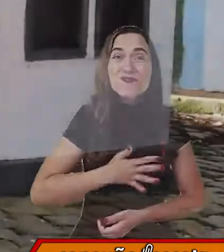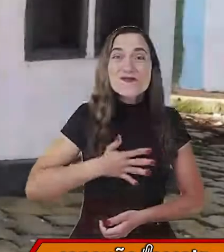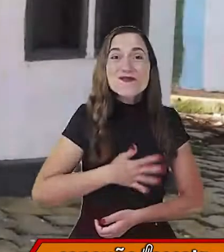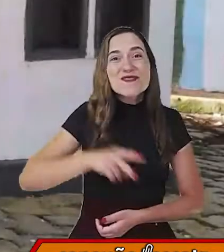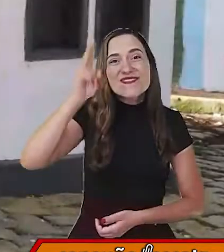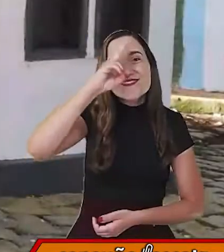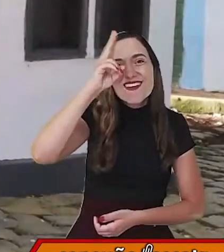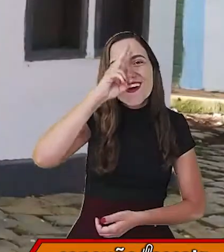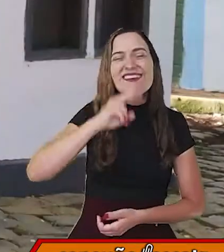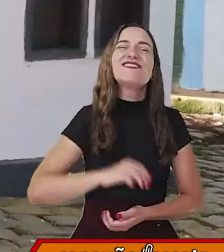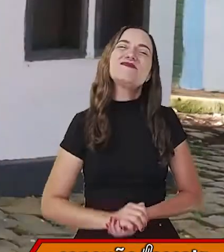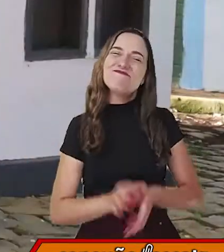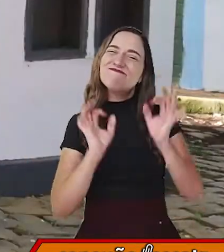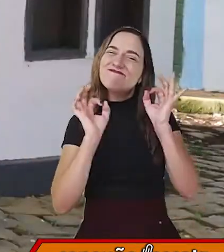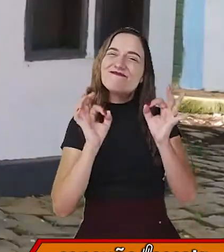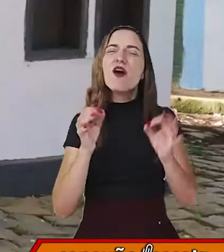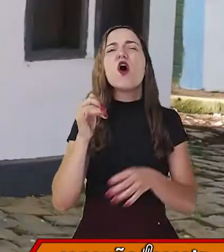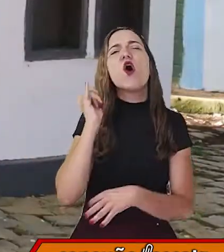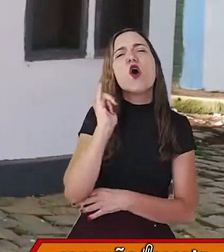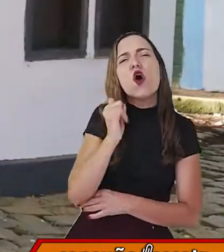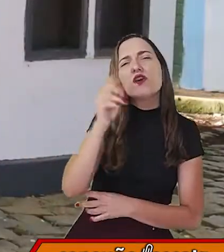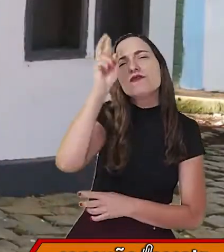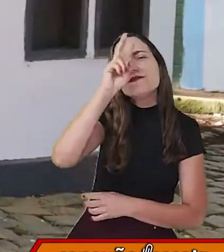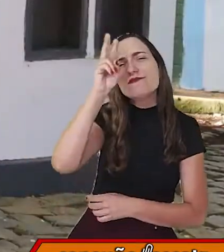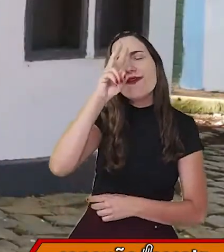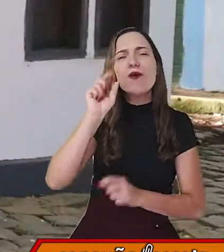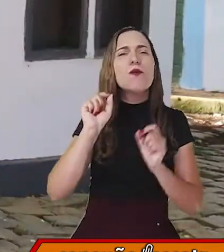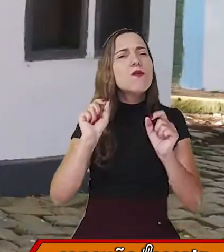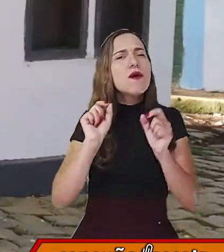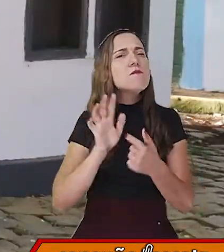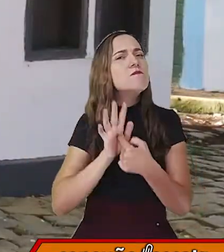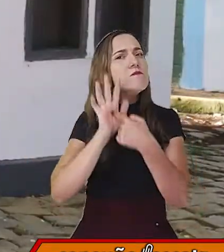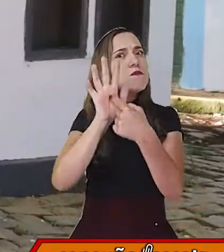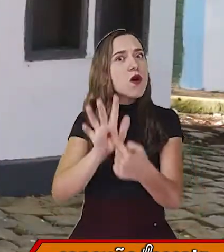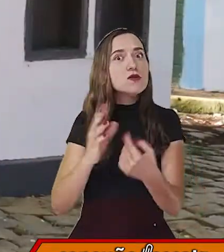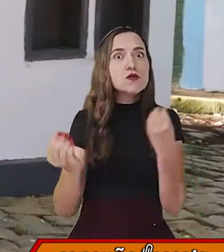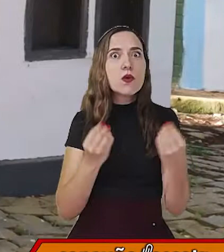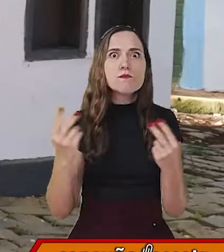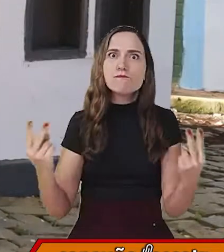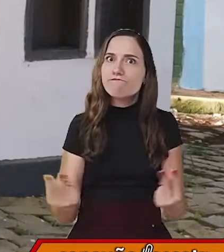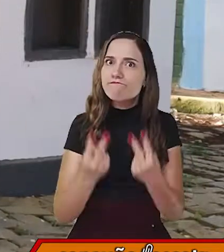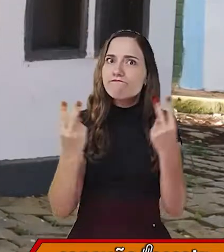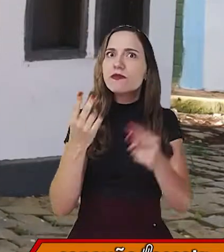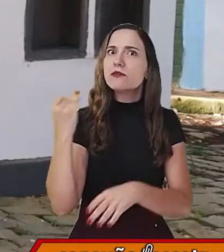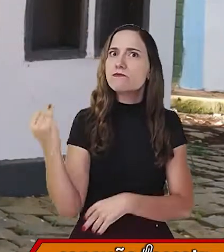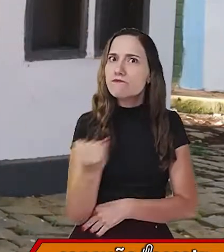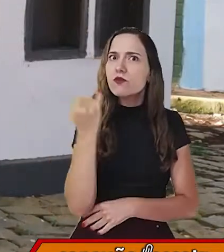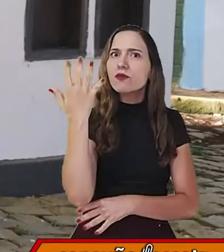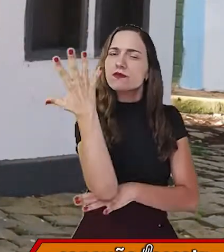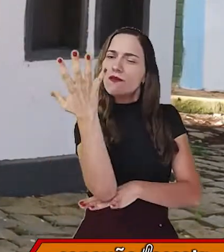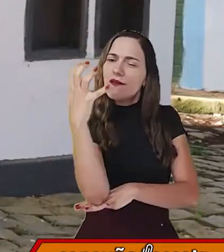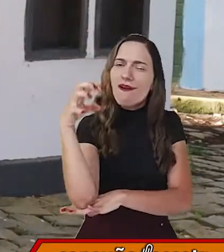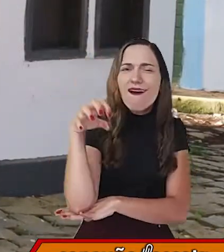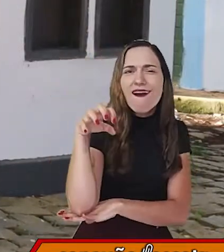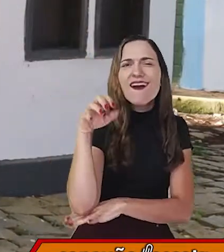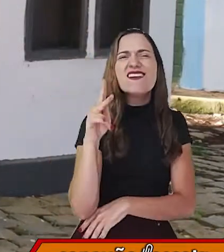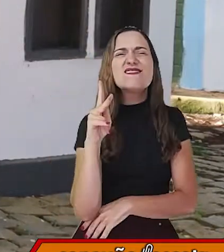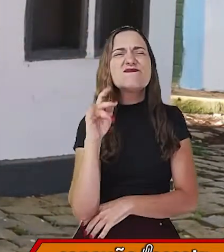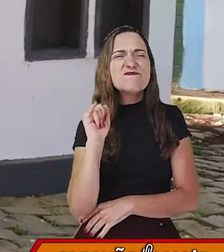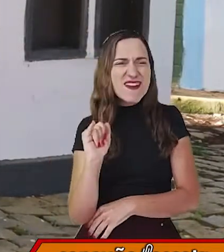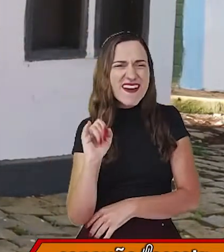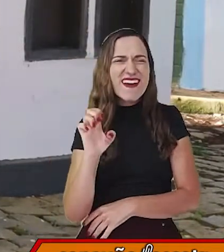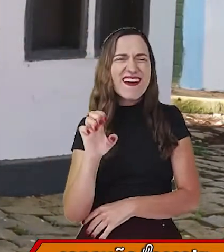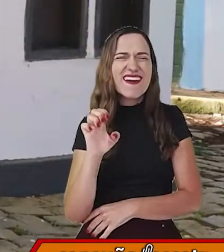E aí, gostou da história? Pois é, esse conto é uma forma diferente de falar sobre a importância do ipê.